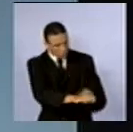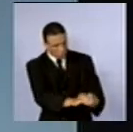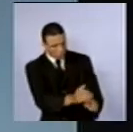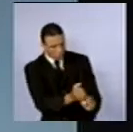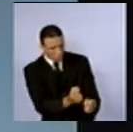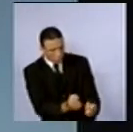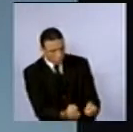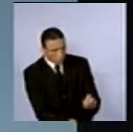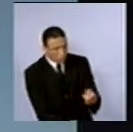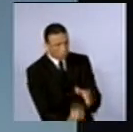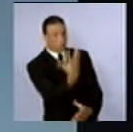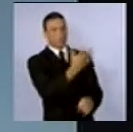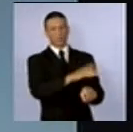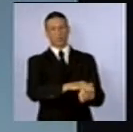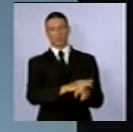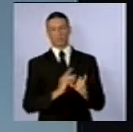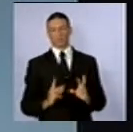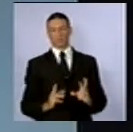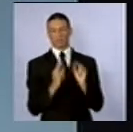cancerígeno